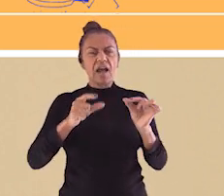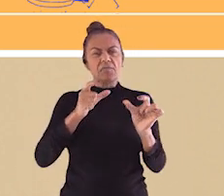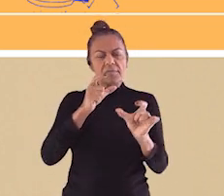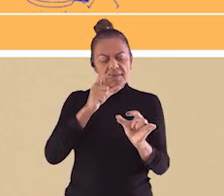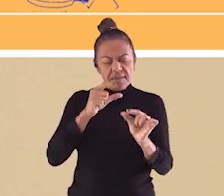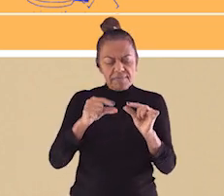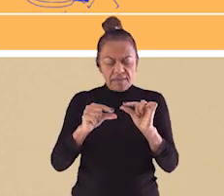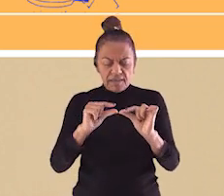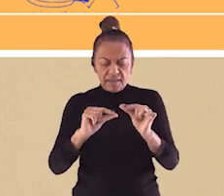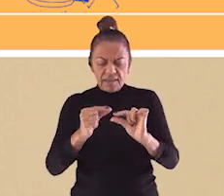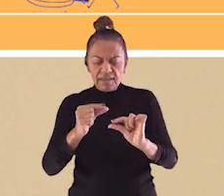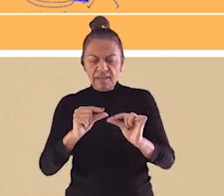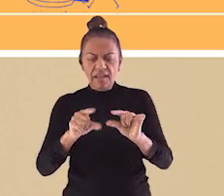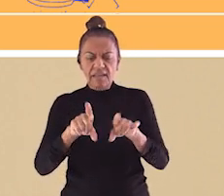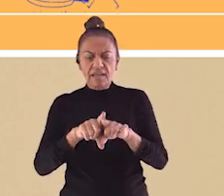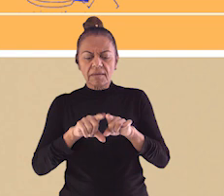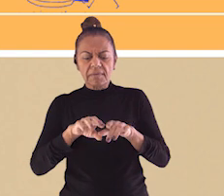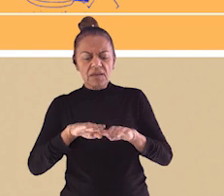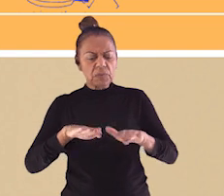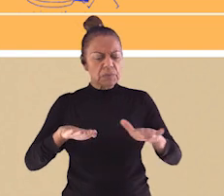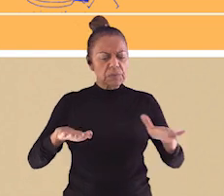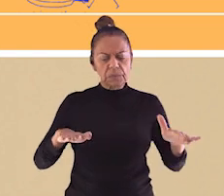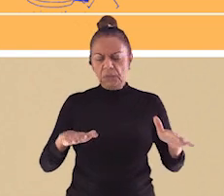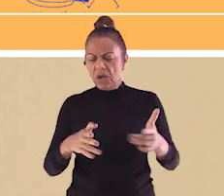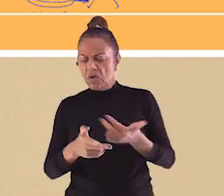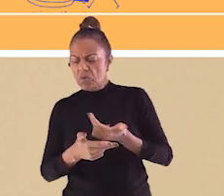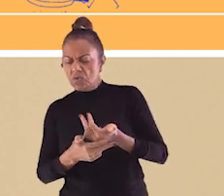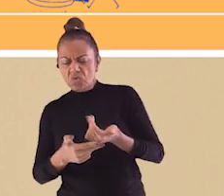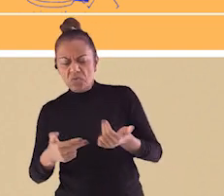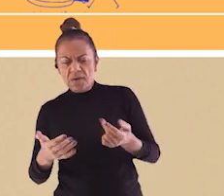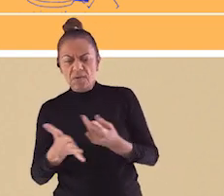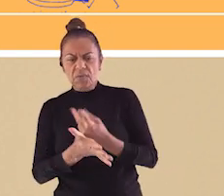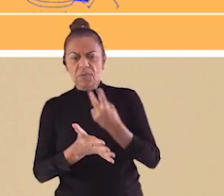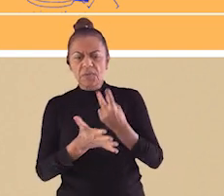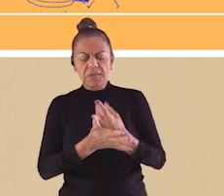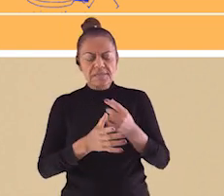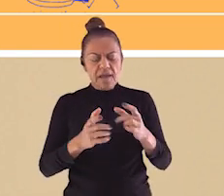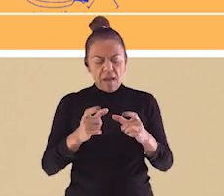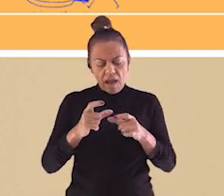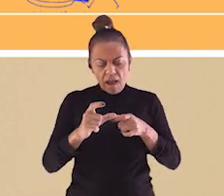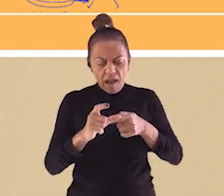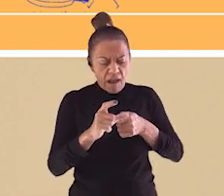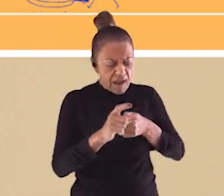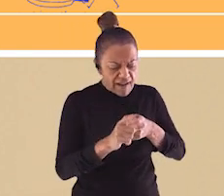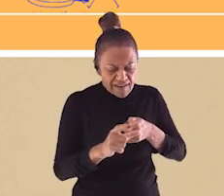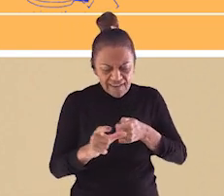ou superfícies. Apesar de ter a finalidade de ampliar o que se vê, o